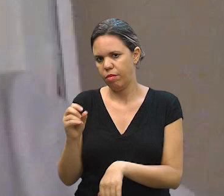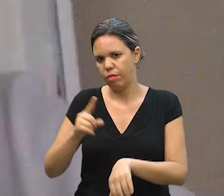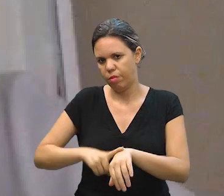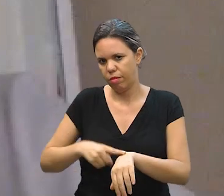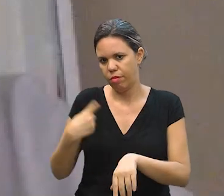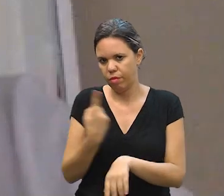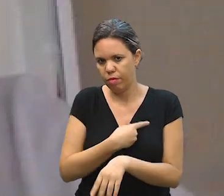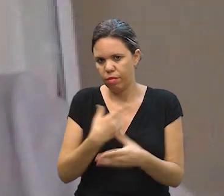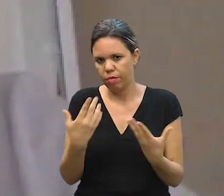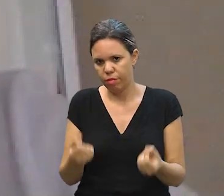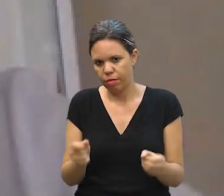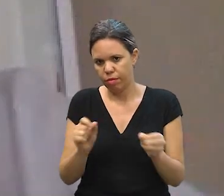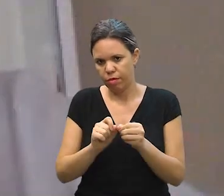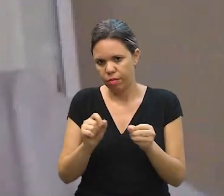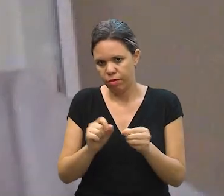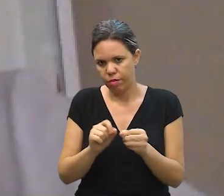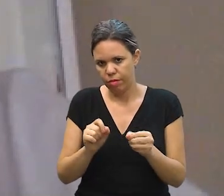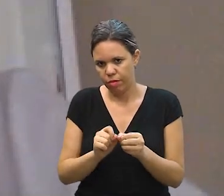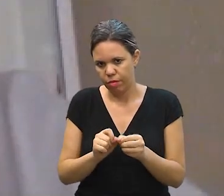nós vamos fazer